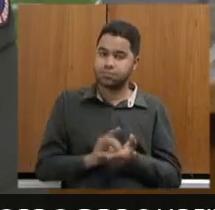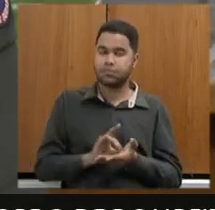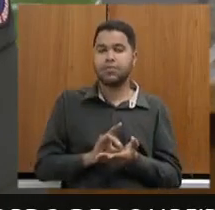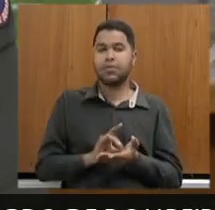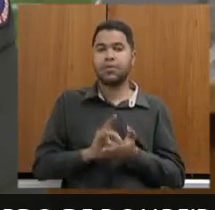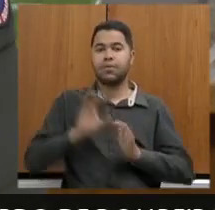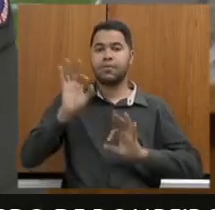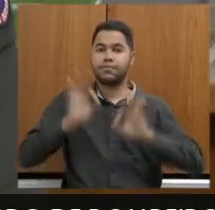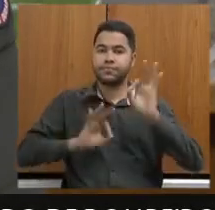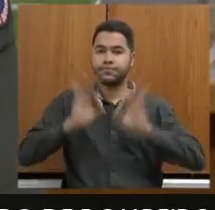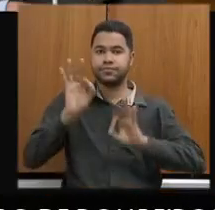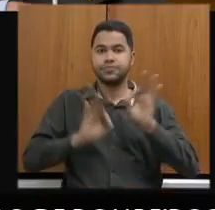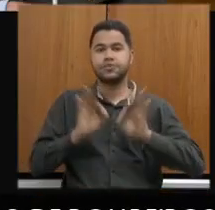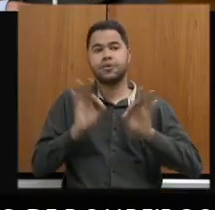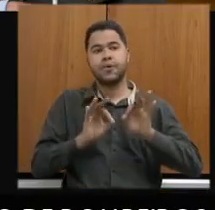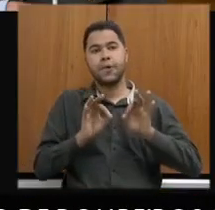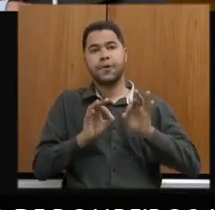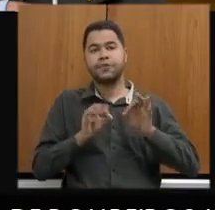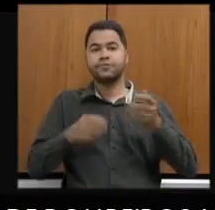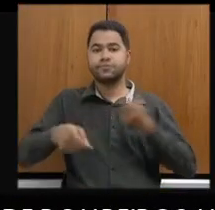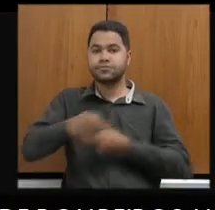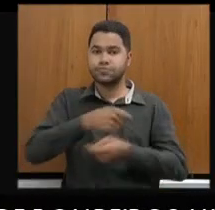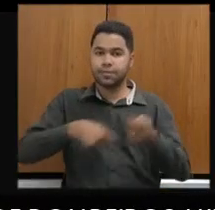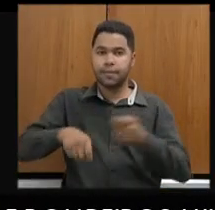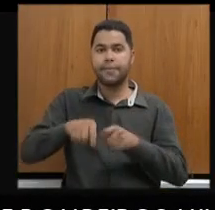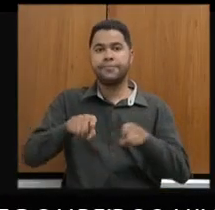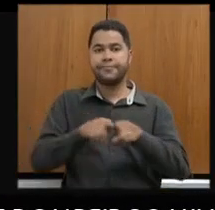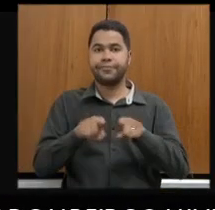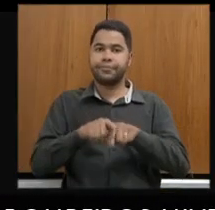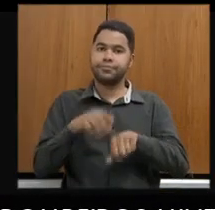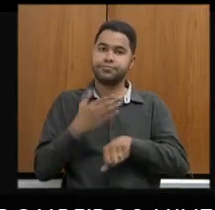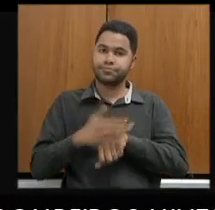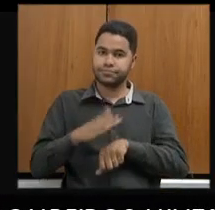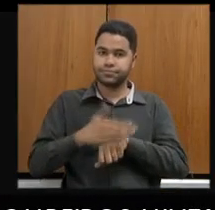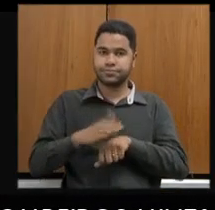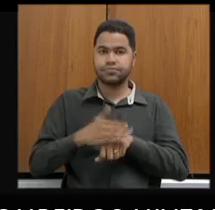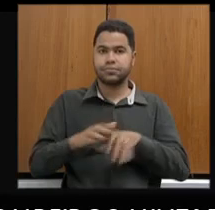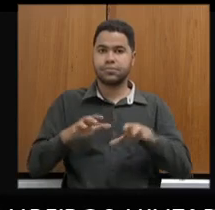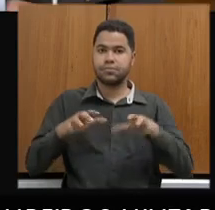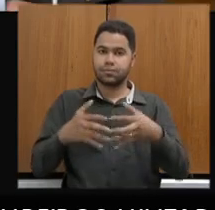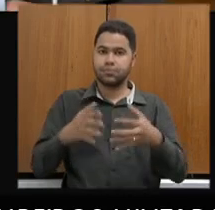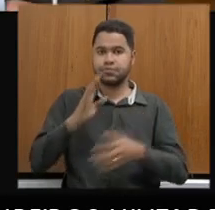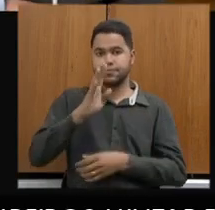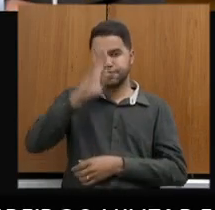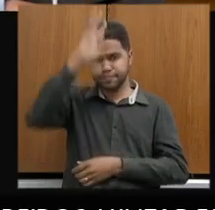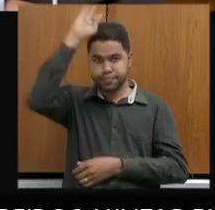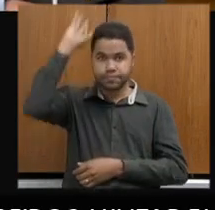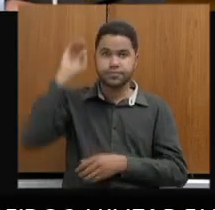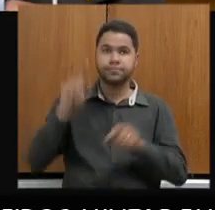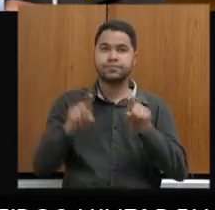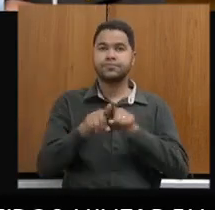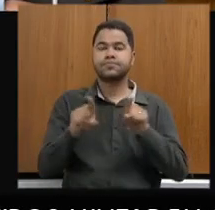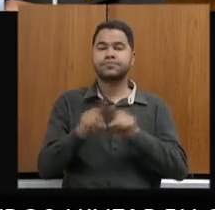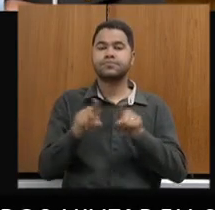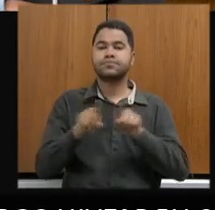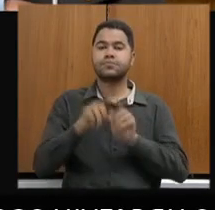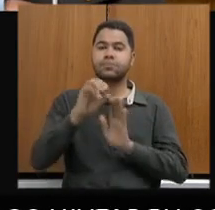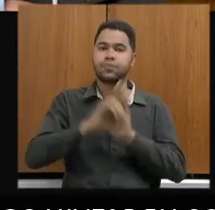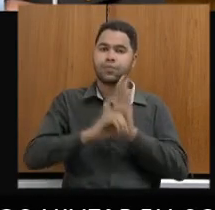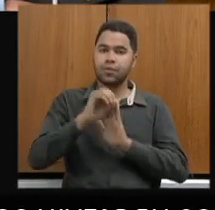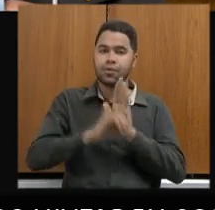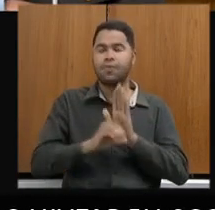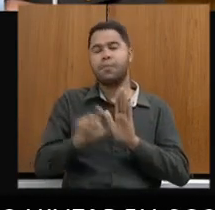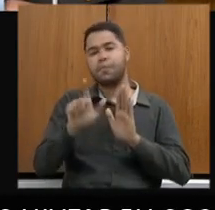ao planejamento de expansão operacional e treinamentos do Corpo de Bombeiros os relativos a orçamento e